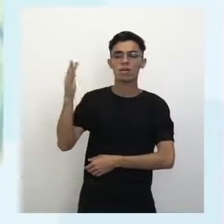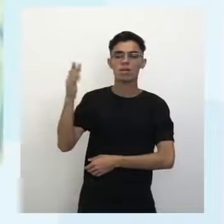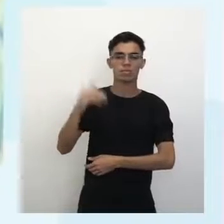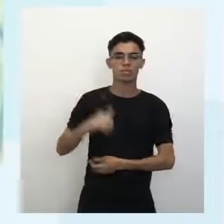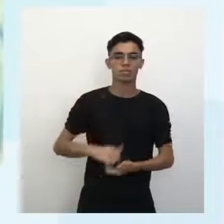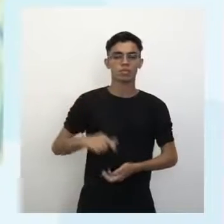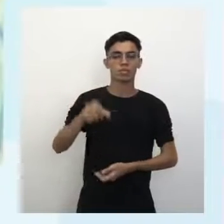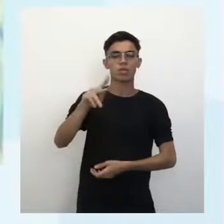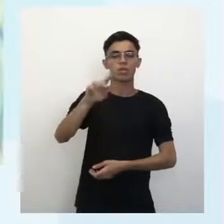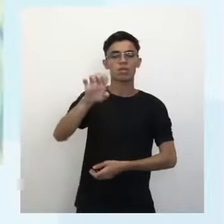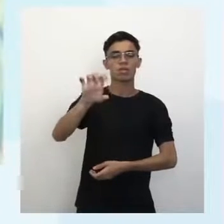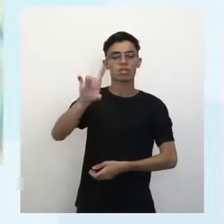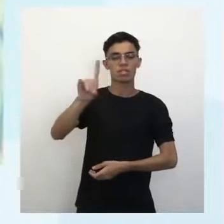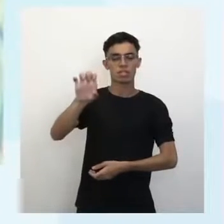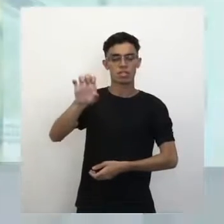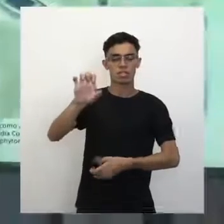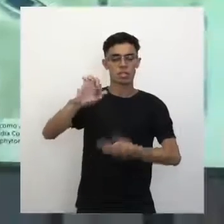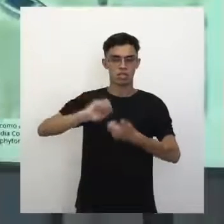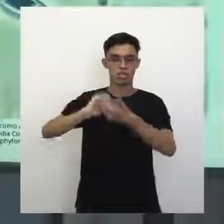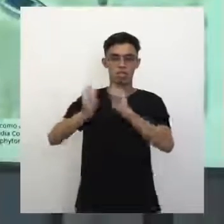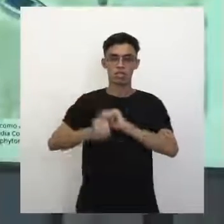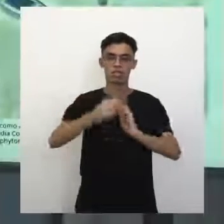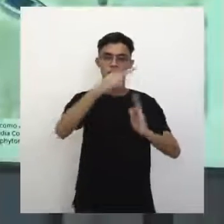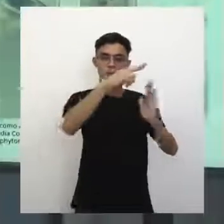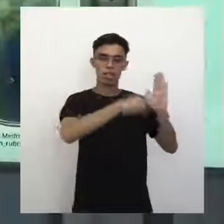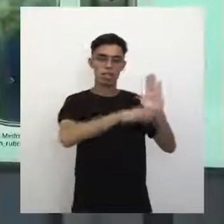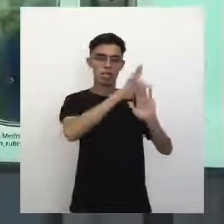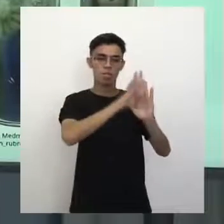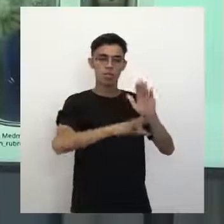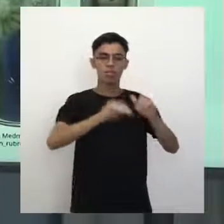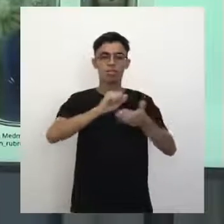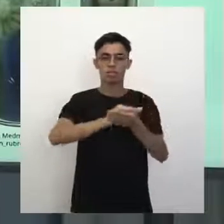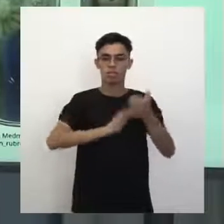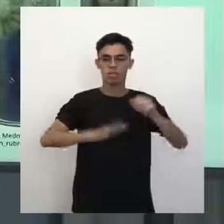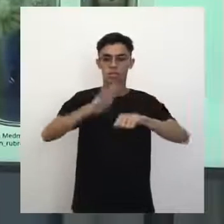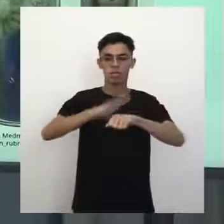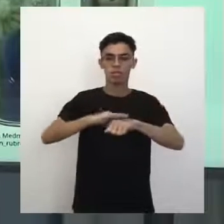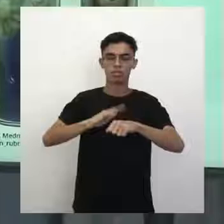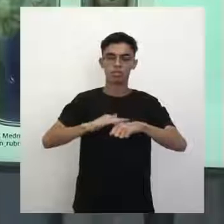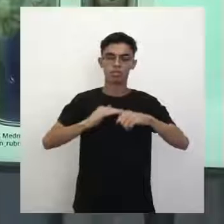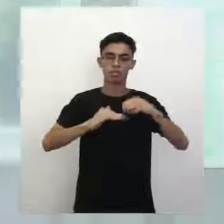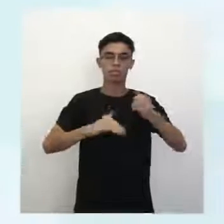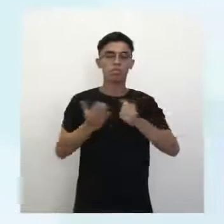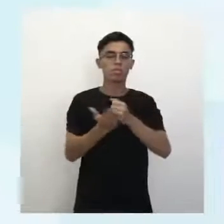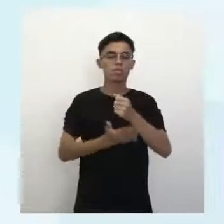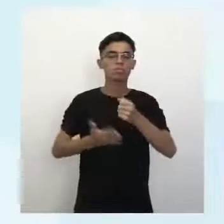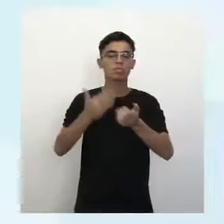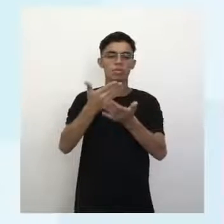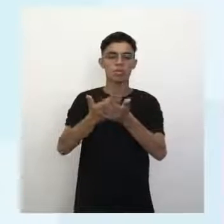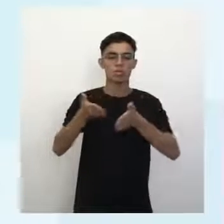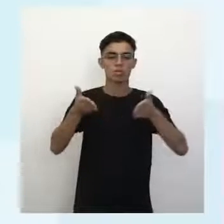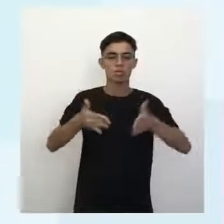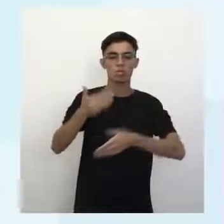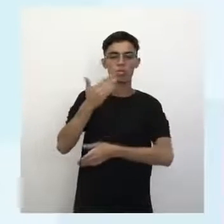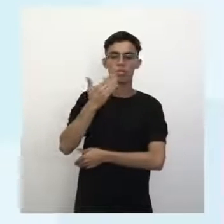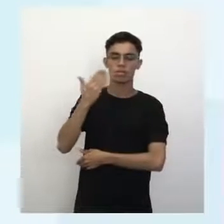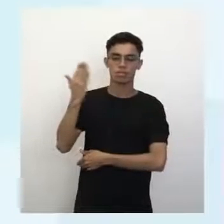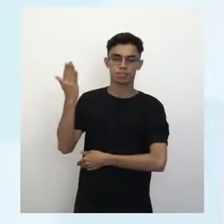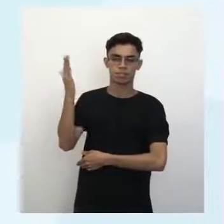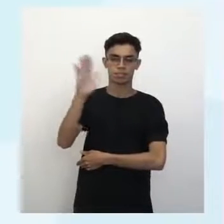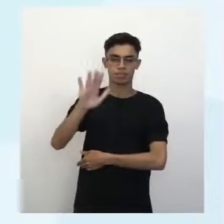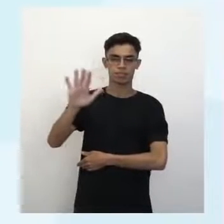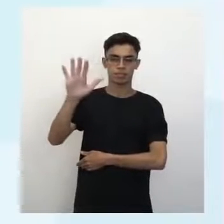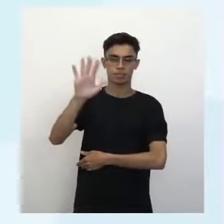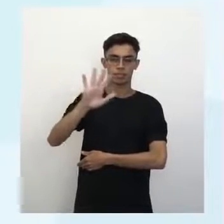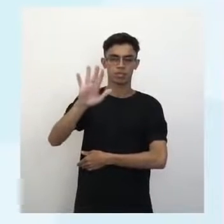aí. Leia o texto, faça as atividades baseado no que a gente viu nesta aula aqui. Tá bom? Tem outra imagem do fungo aí. Vamos